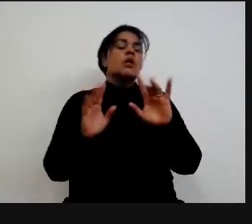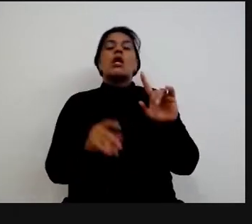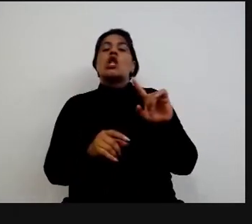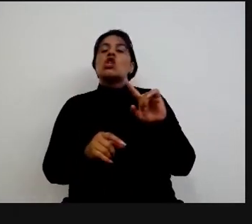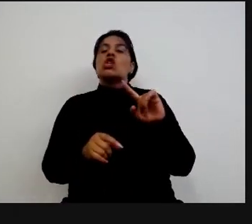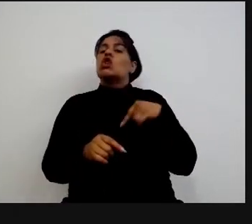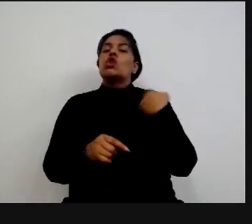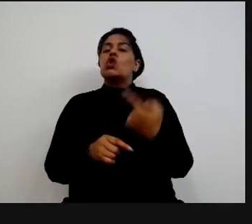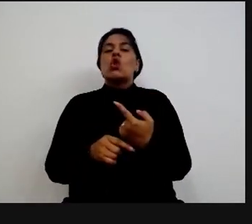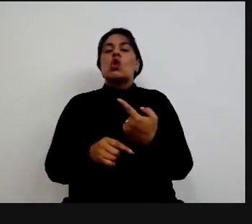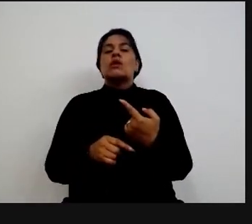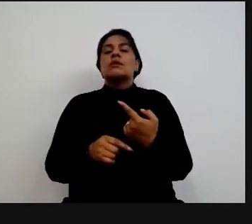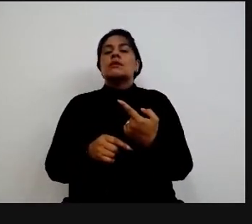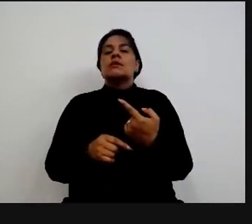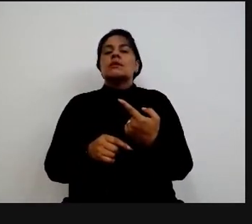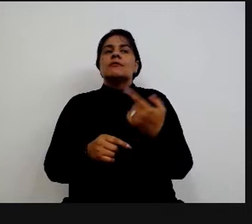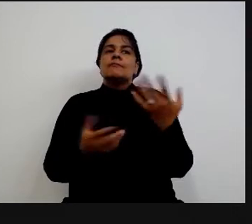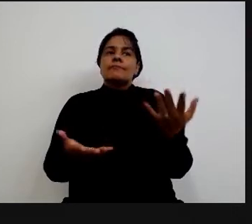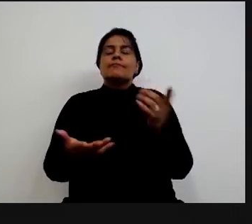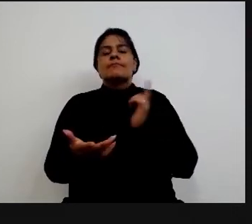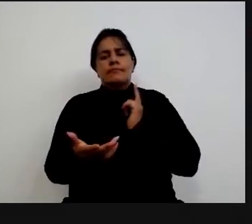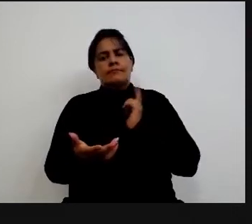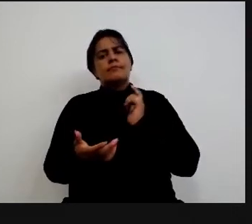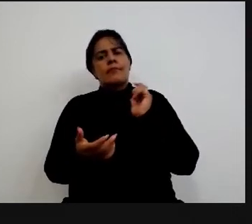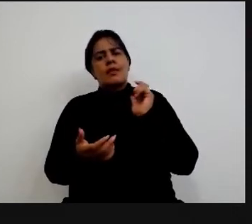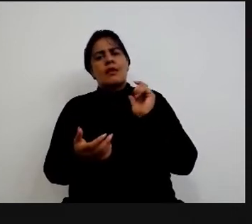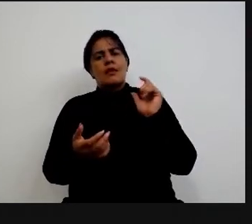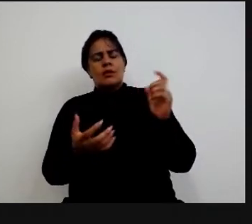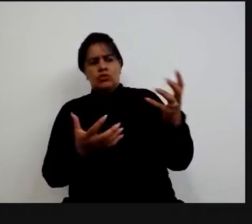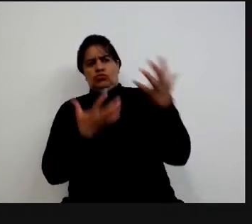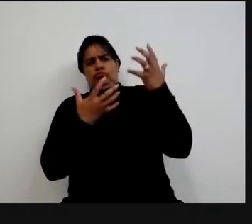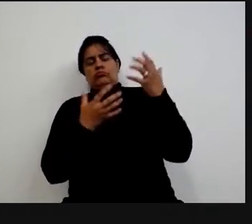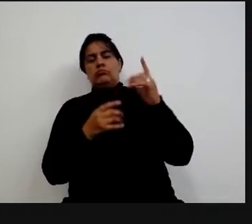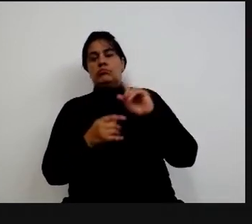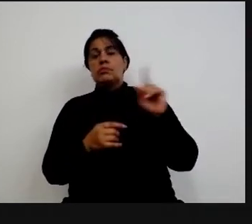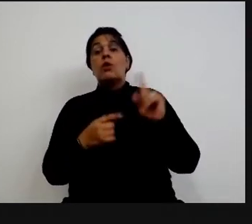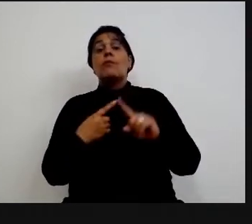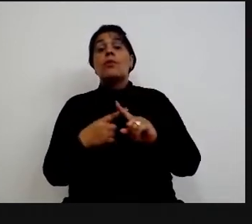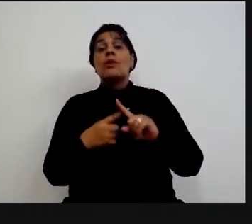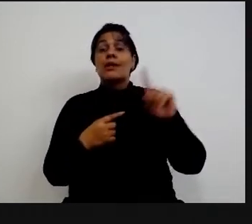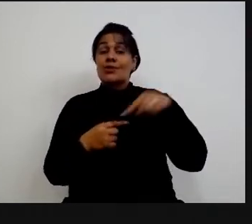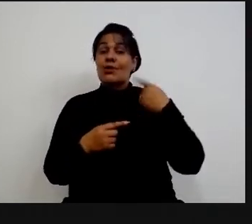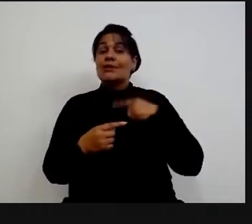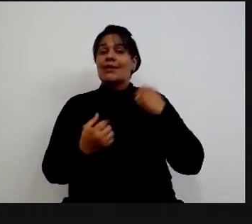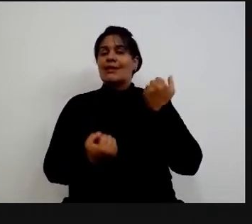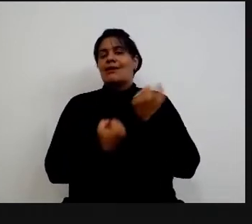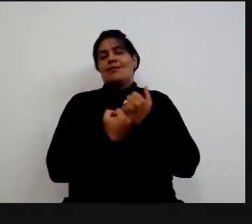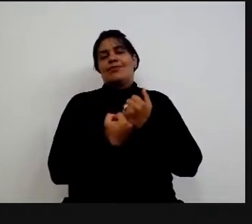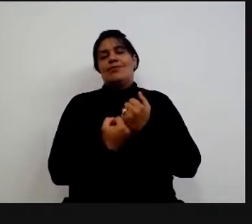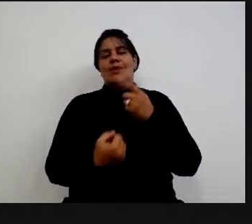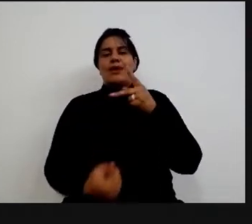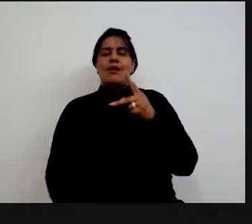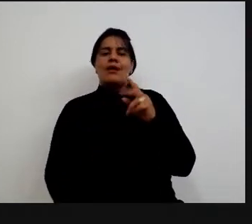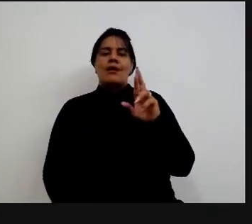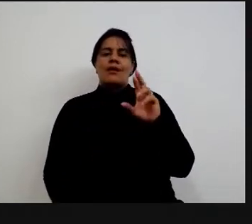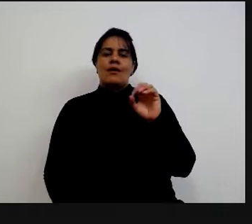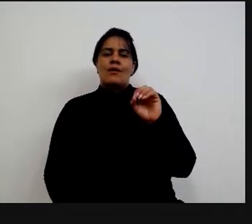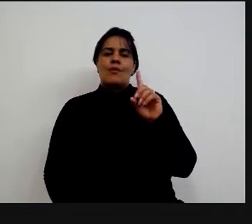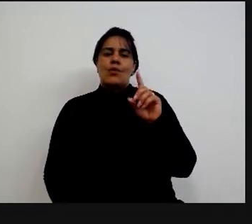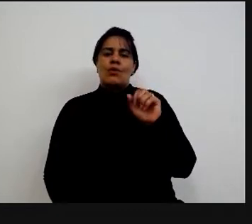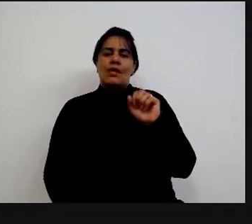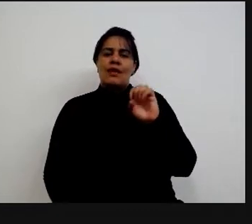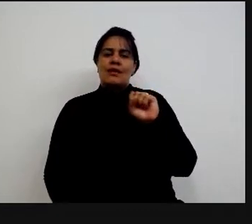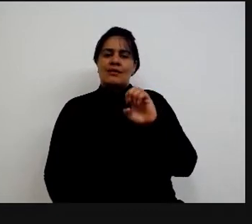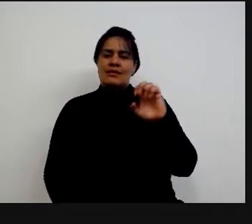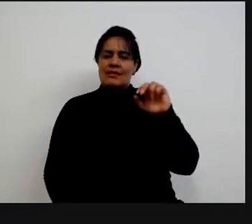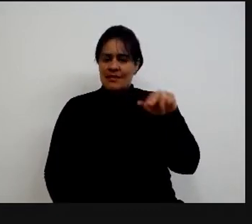tivemos nós não sentimos tanto quanto o Paulo falou que sentiu, porque nós temos um suporte muito grande que é o Prodazem, e a gente sempre trabalhou